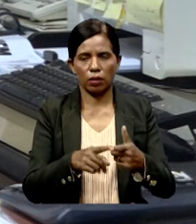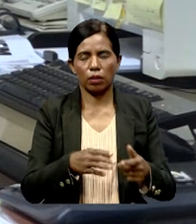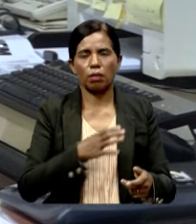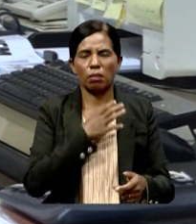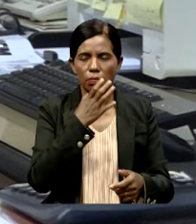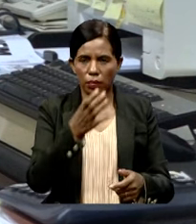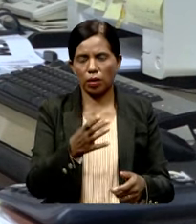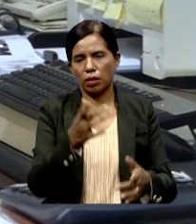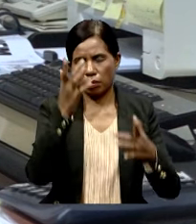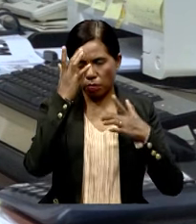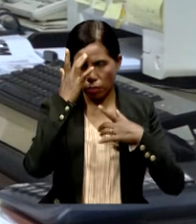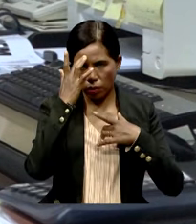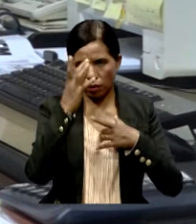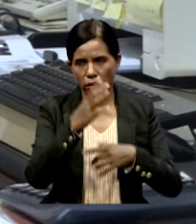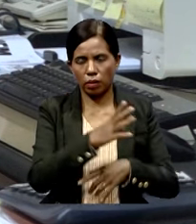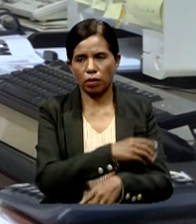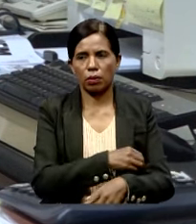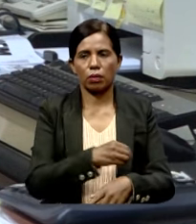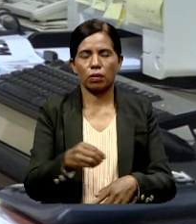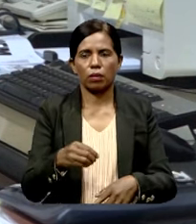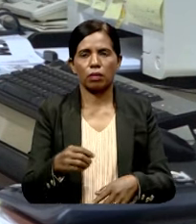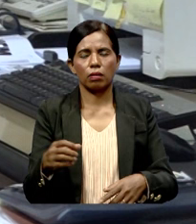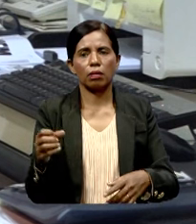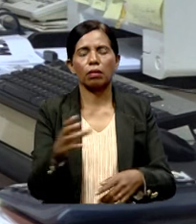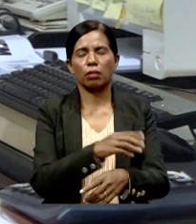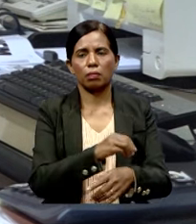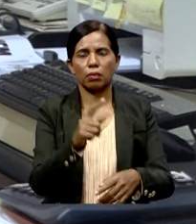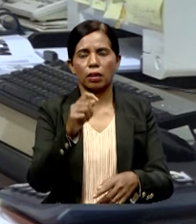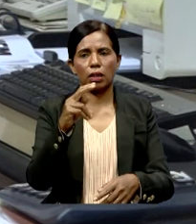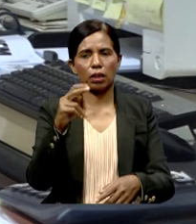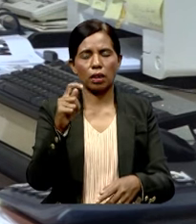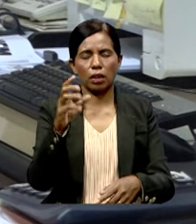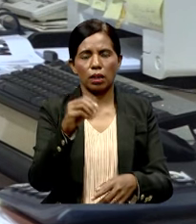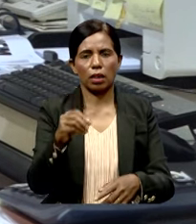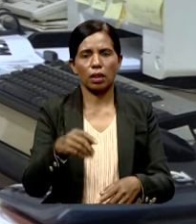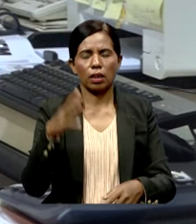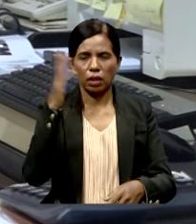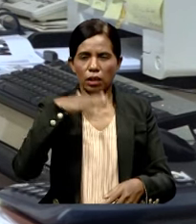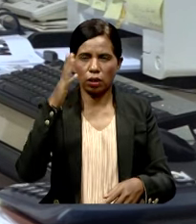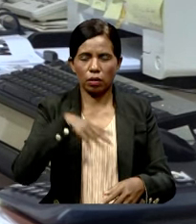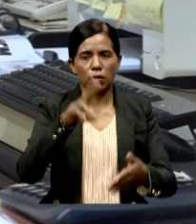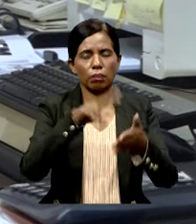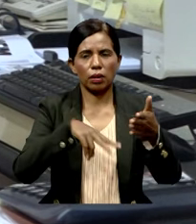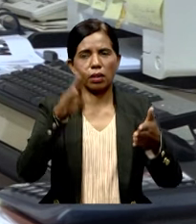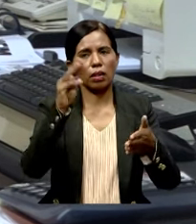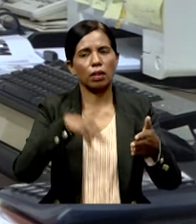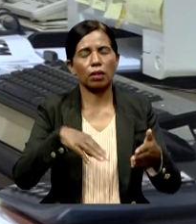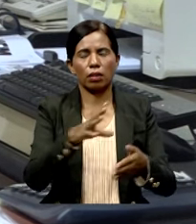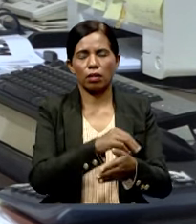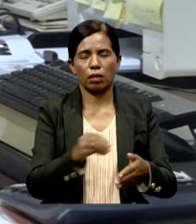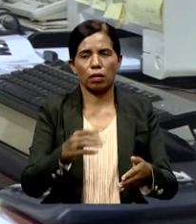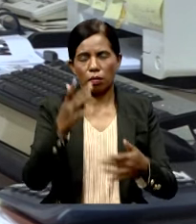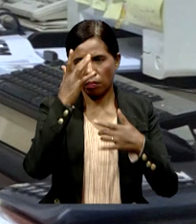bosa né hutu e depois tinta aí estamos tinta aí numa casa teves. E o funcionário vale moras. Mas pronto, lojas